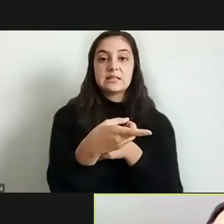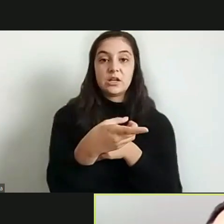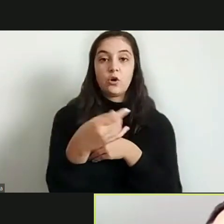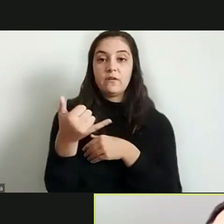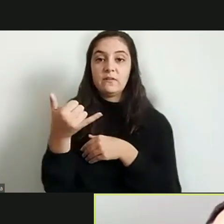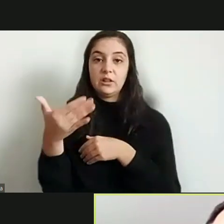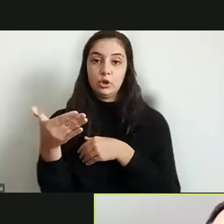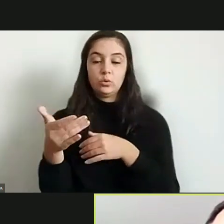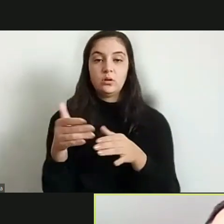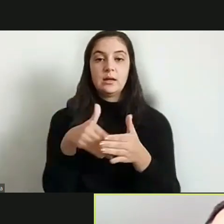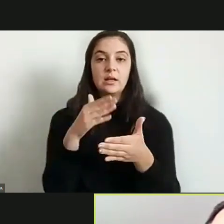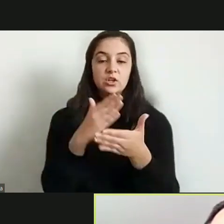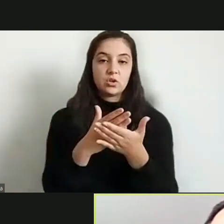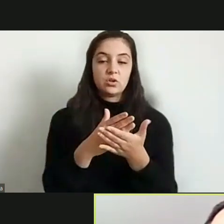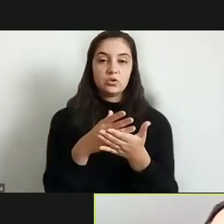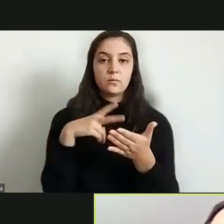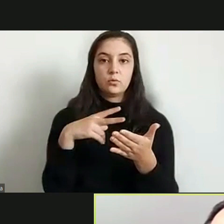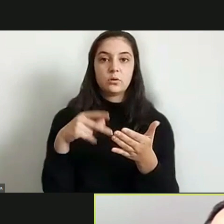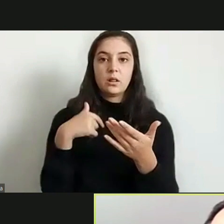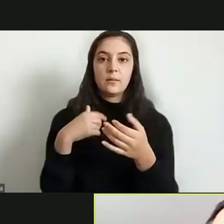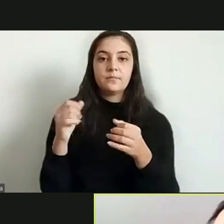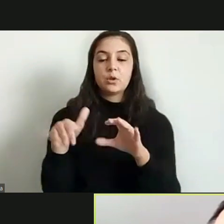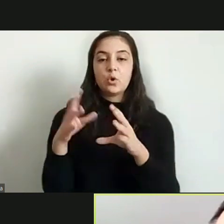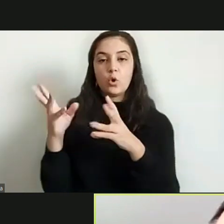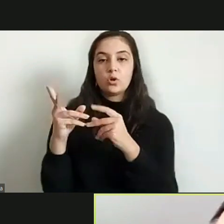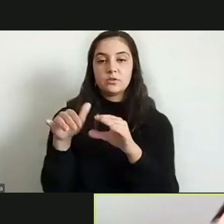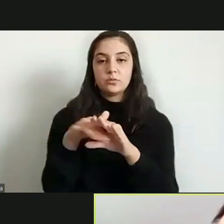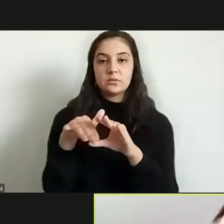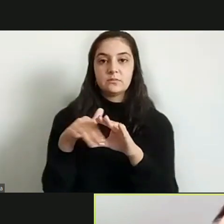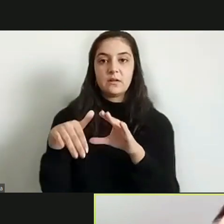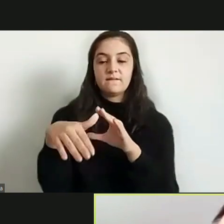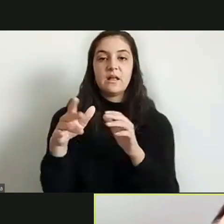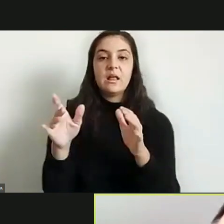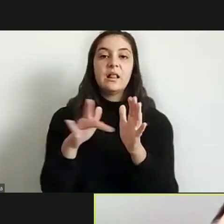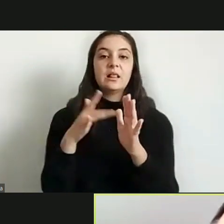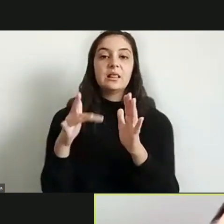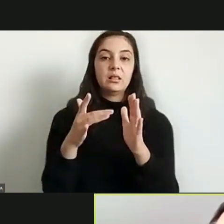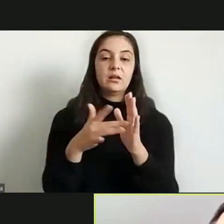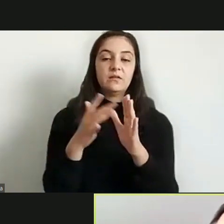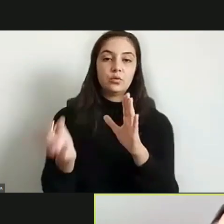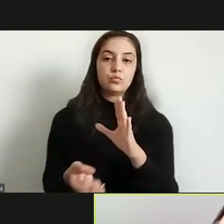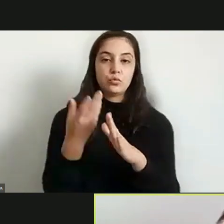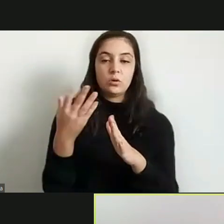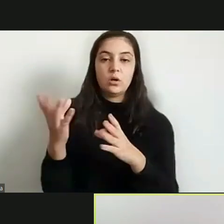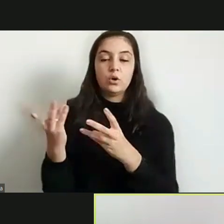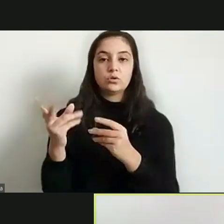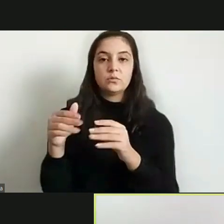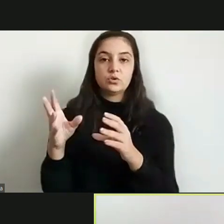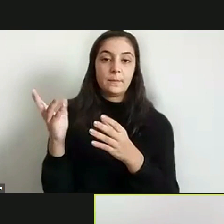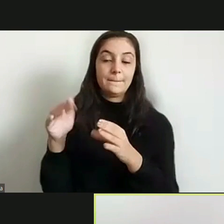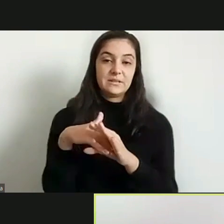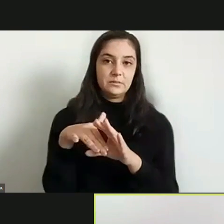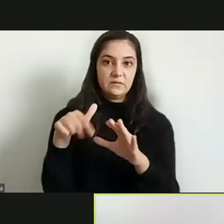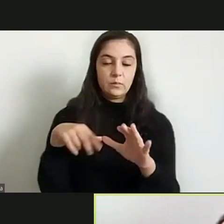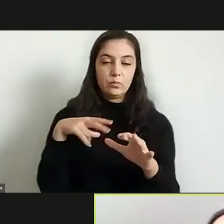Cascais, Portugal, o 5º Encontro Ibérico de Orçamentos Participativos, onde será lançado o livro sobre os 20 anos dos orçamentos participativos em Portugal.